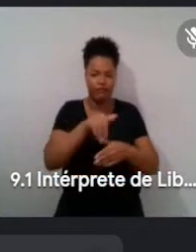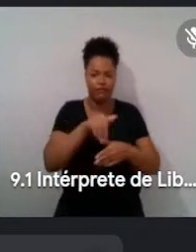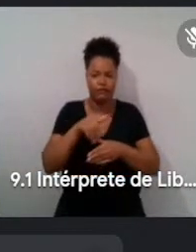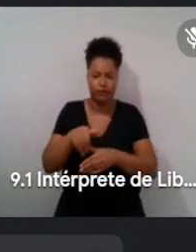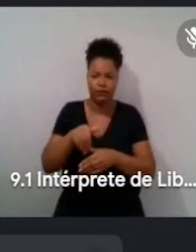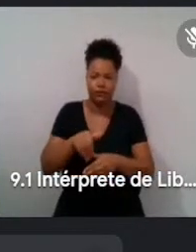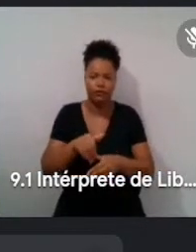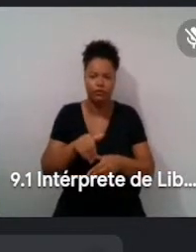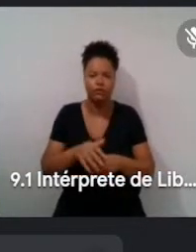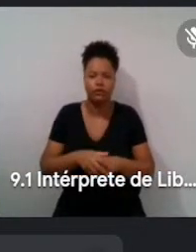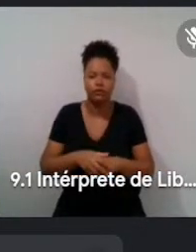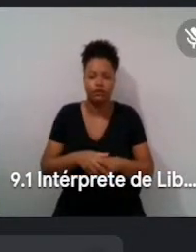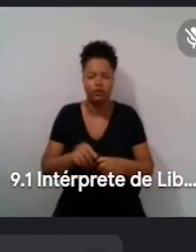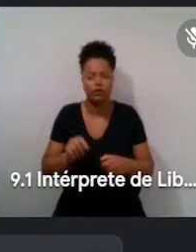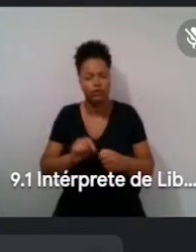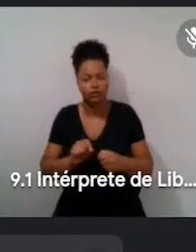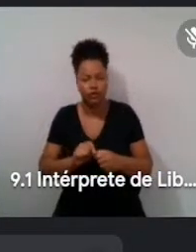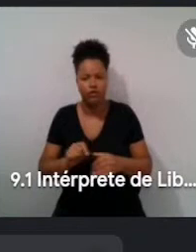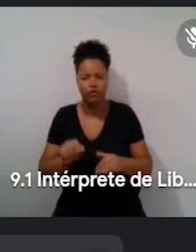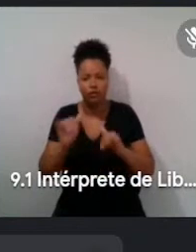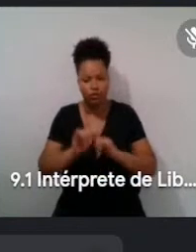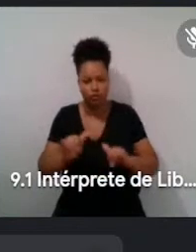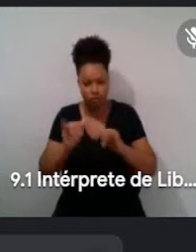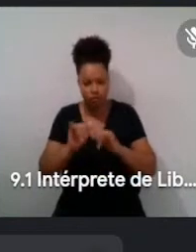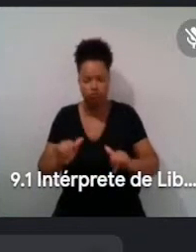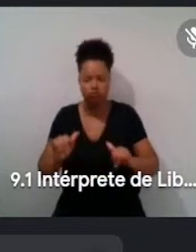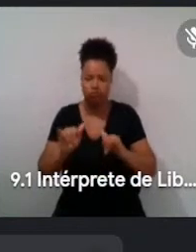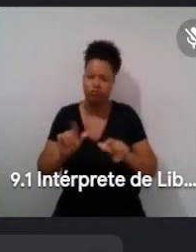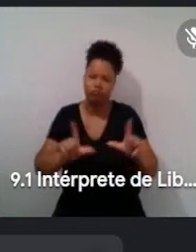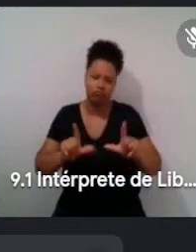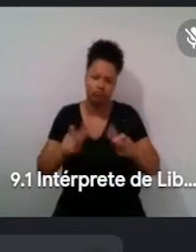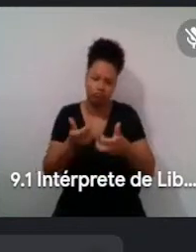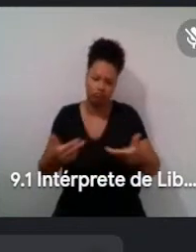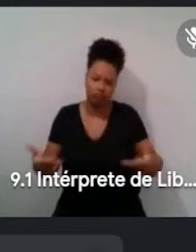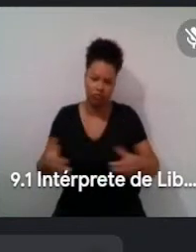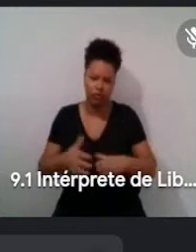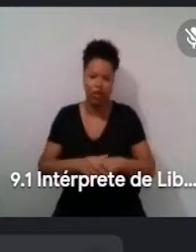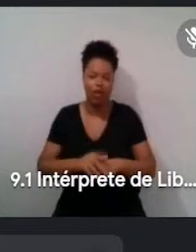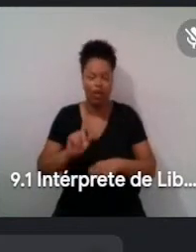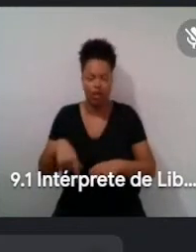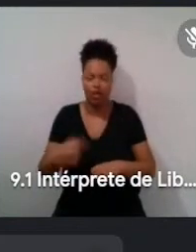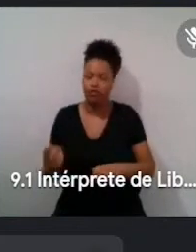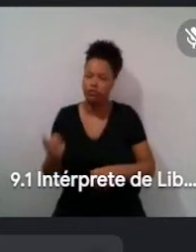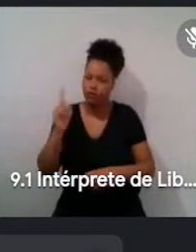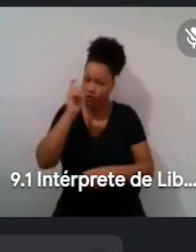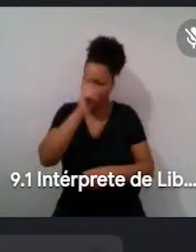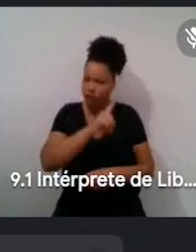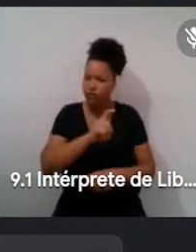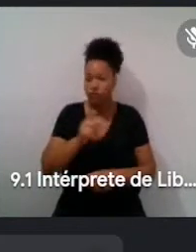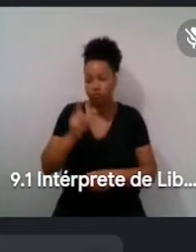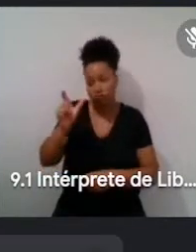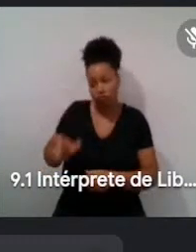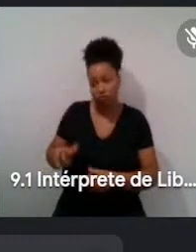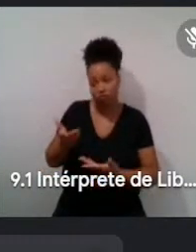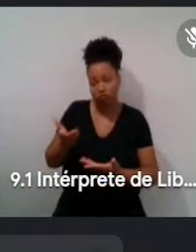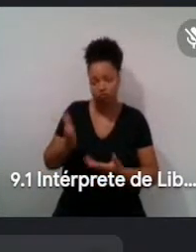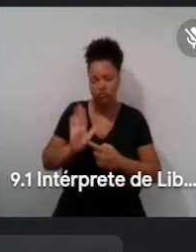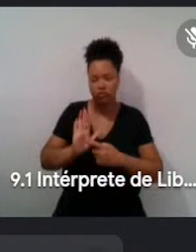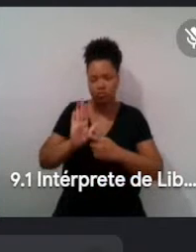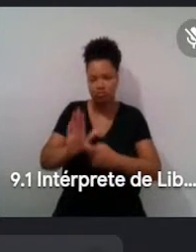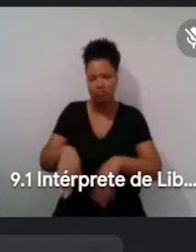encarregados de fazer essas propagandas. Então, é uma questão bem complicada e complexa, onde Vossa Excelência enfrentou muito bem. Então,